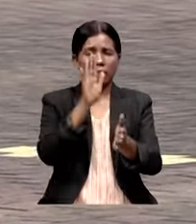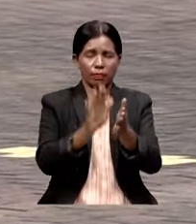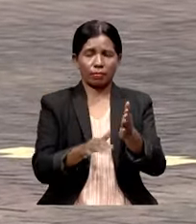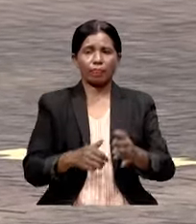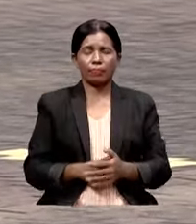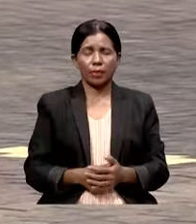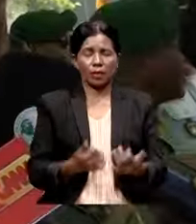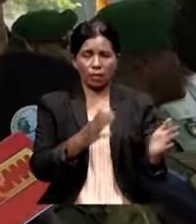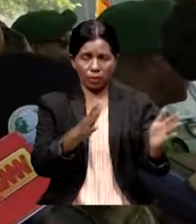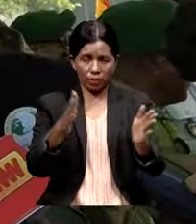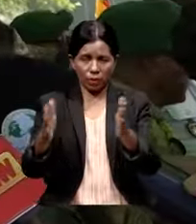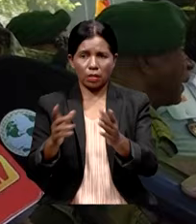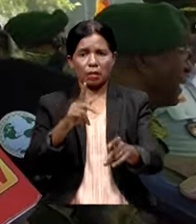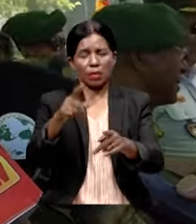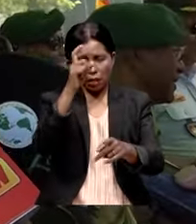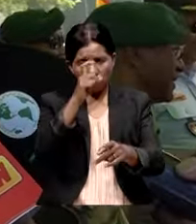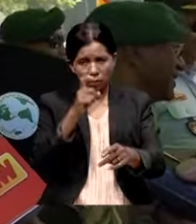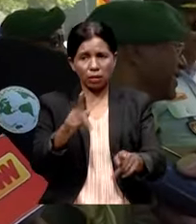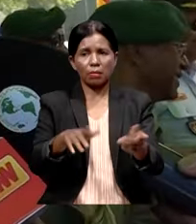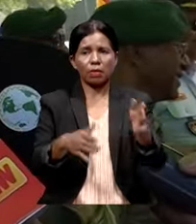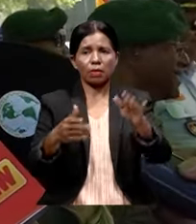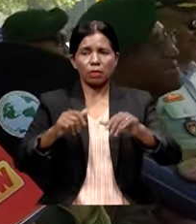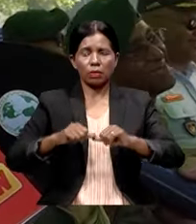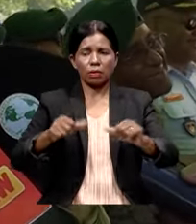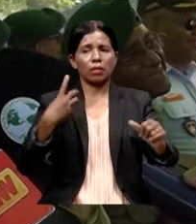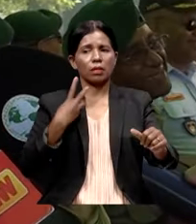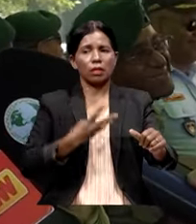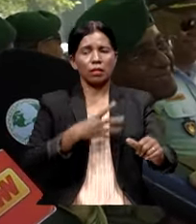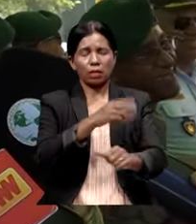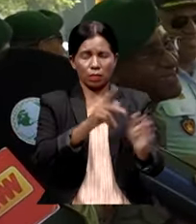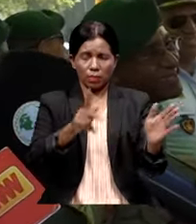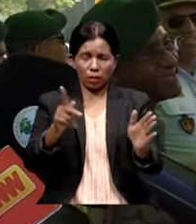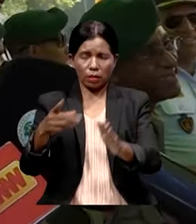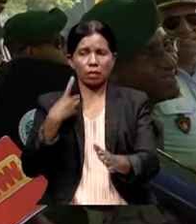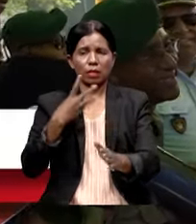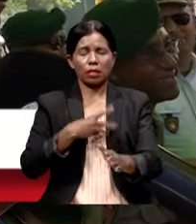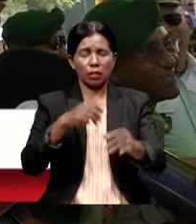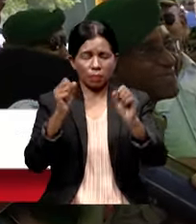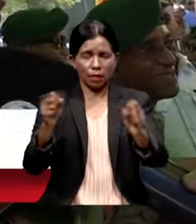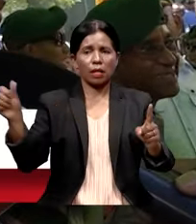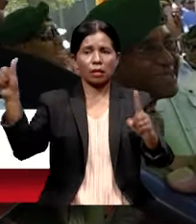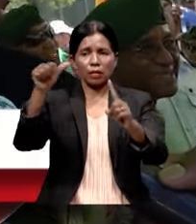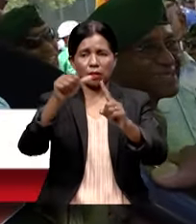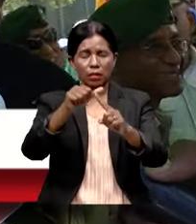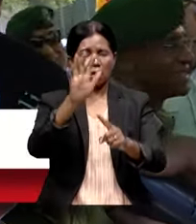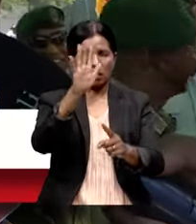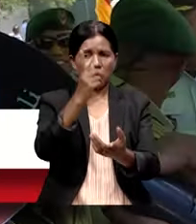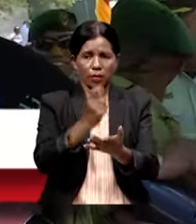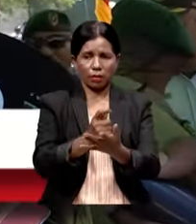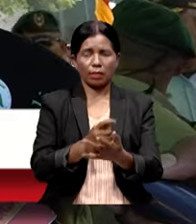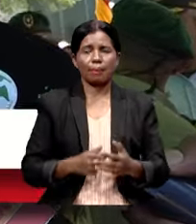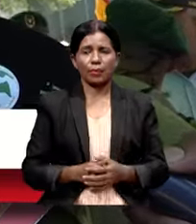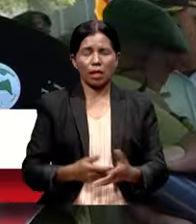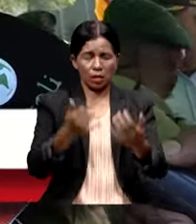lá, agora é uma reforma, é uma atuação, é uma mantenha, tem que continuar. Ida é plano estratégico, ida para 32 militantes e da 5.000. Nebe nem se